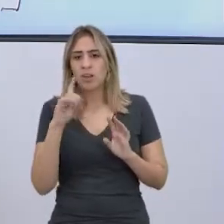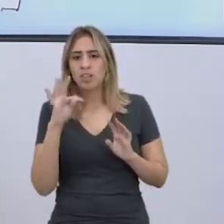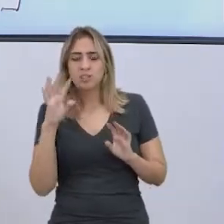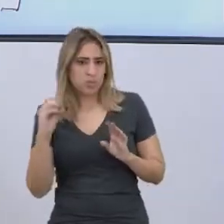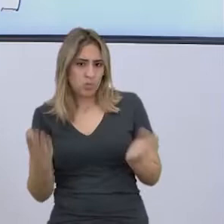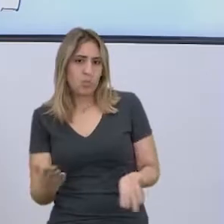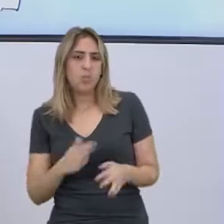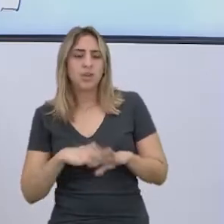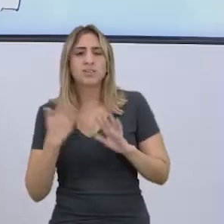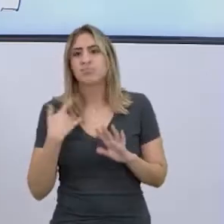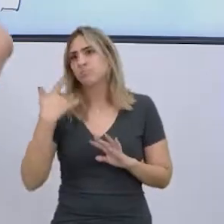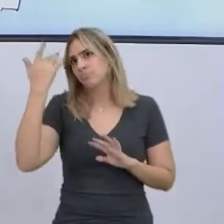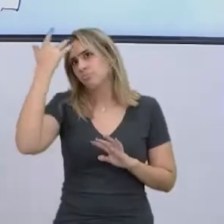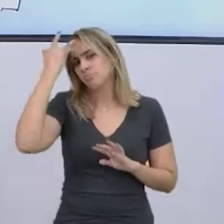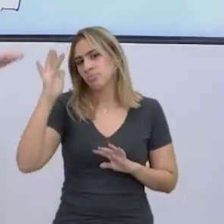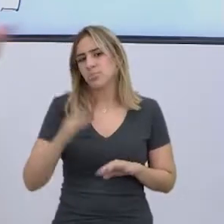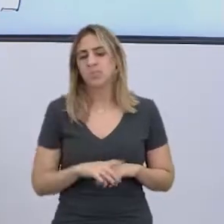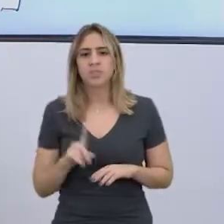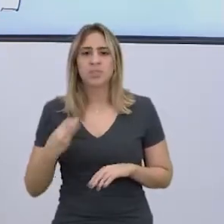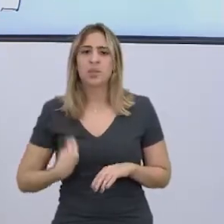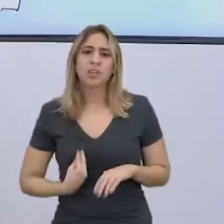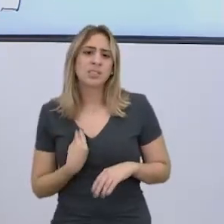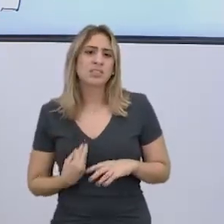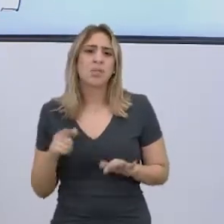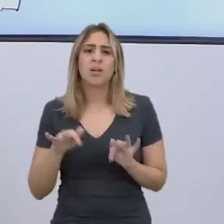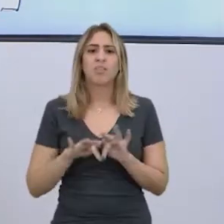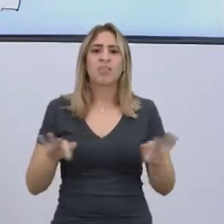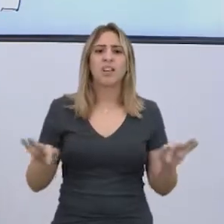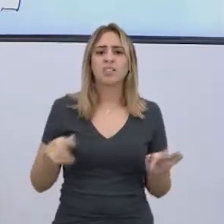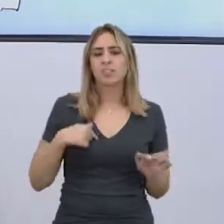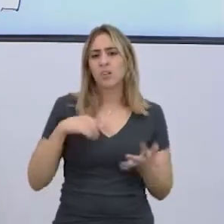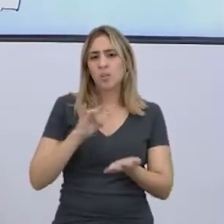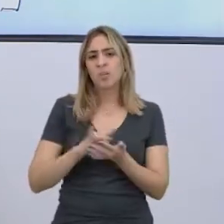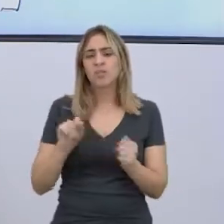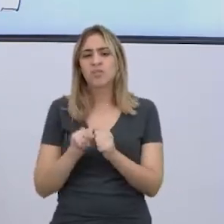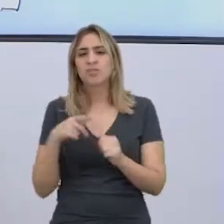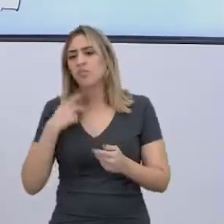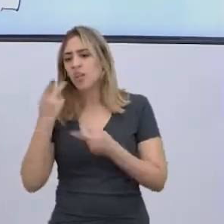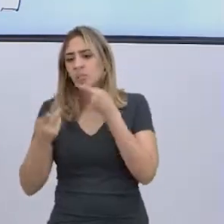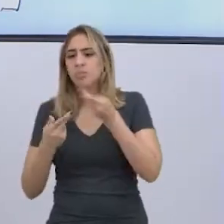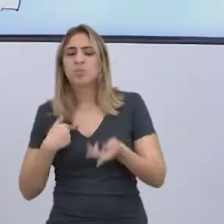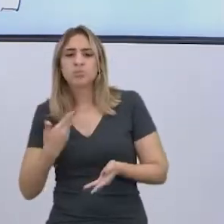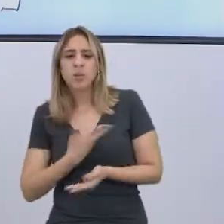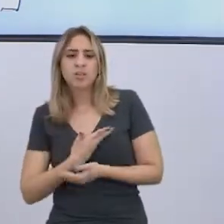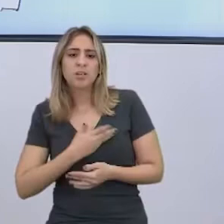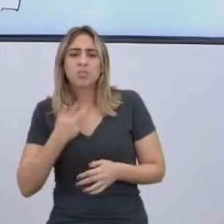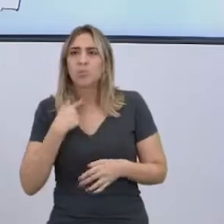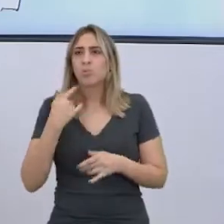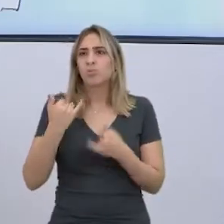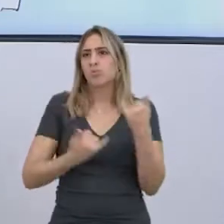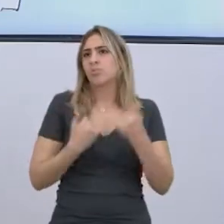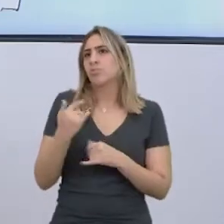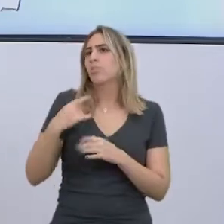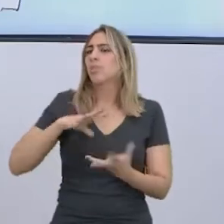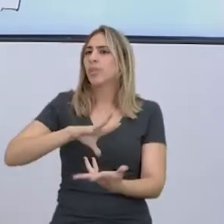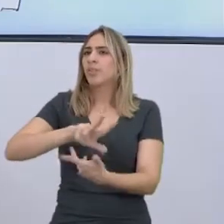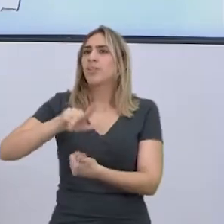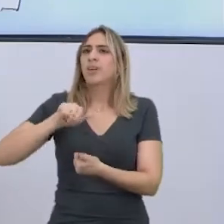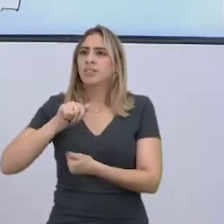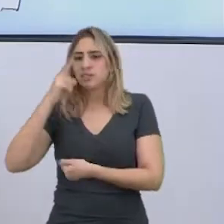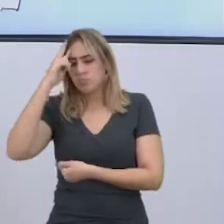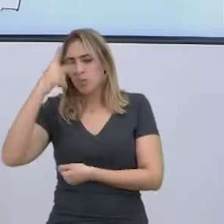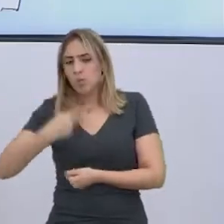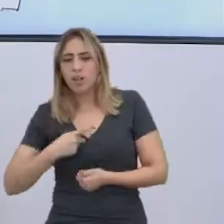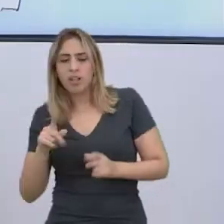sei. Talvez nem exista, talvez seja uma frase que eu mesma fale com os meus amigos, então eu tô jogando aí pro universo a autoria